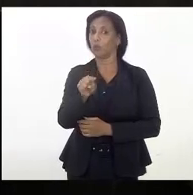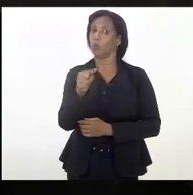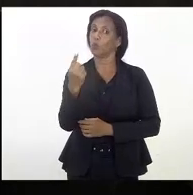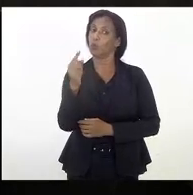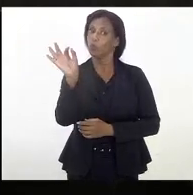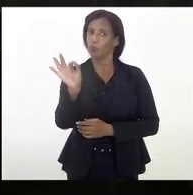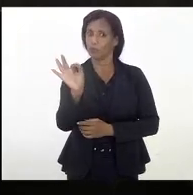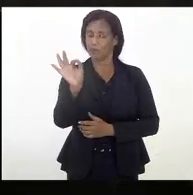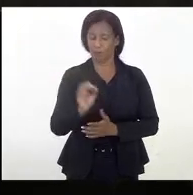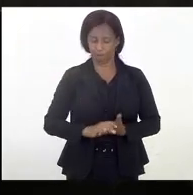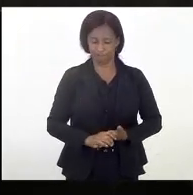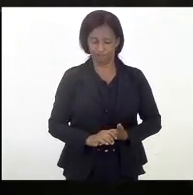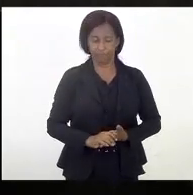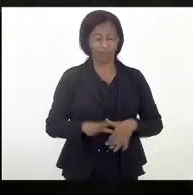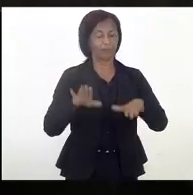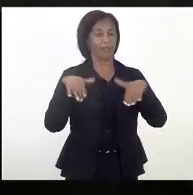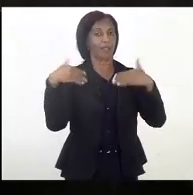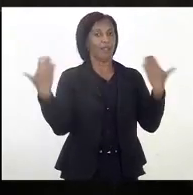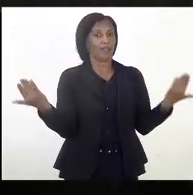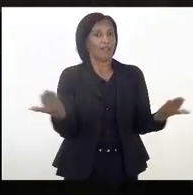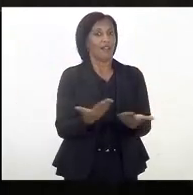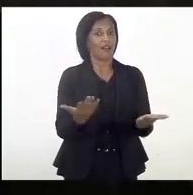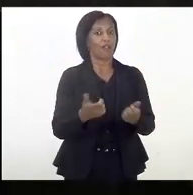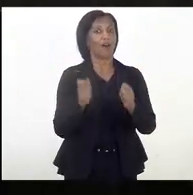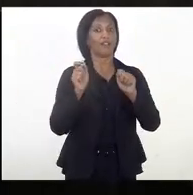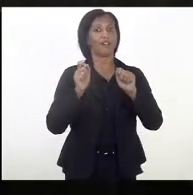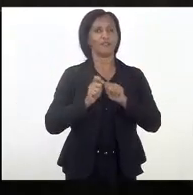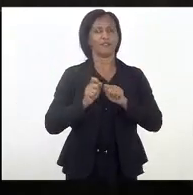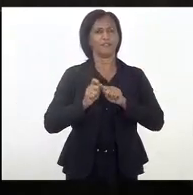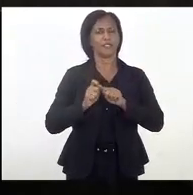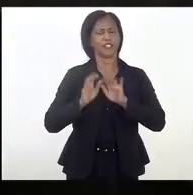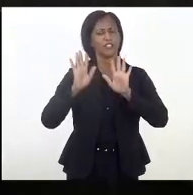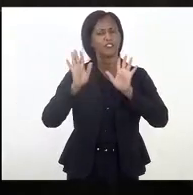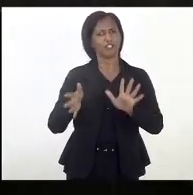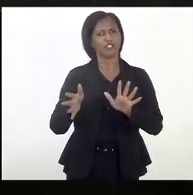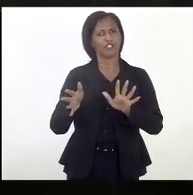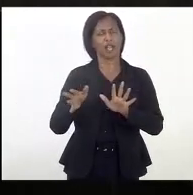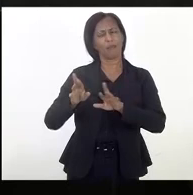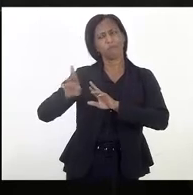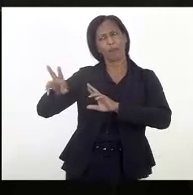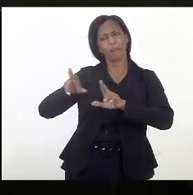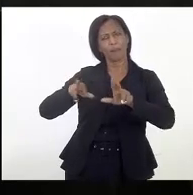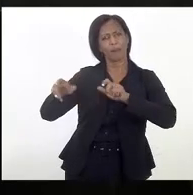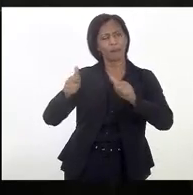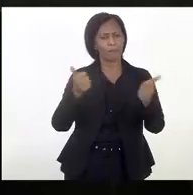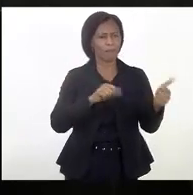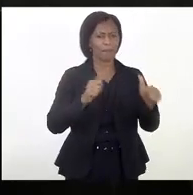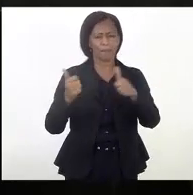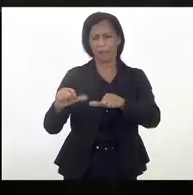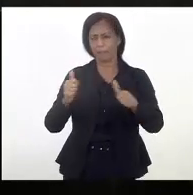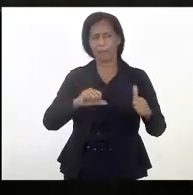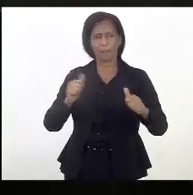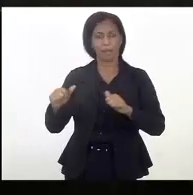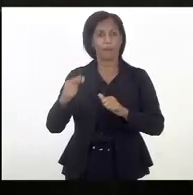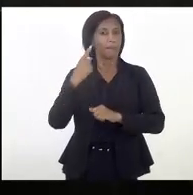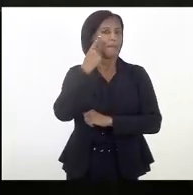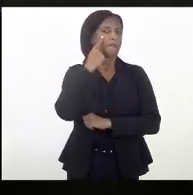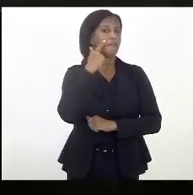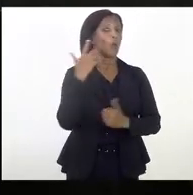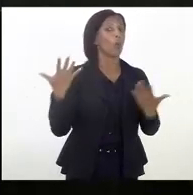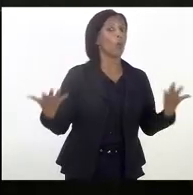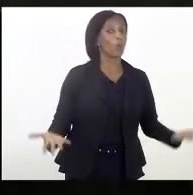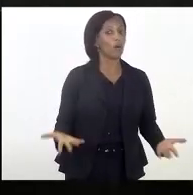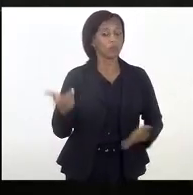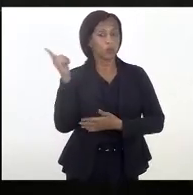agora peguei e fiz um diversas simulações diversas para saber quanto a gente ia